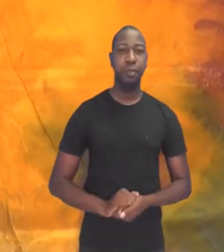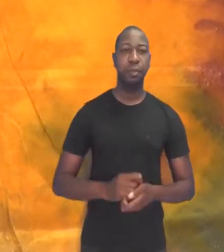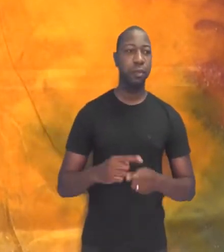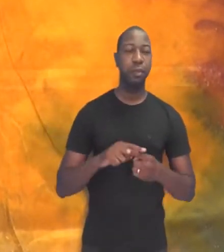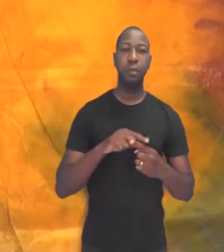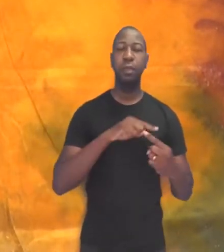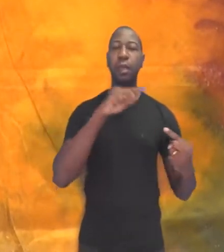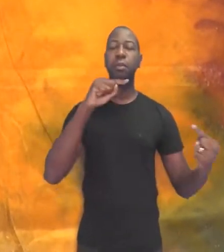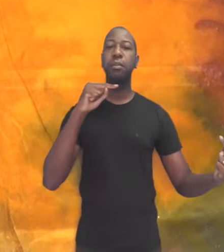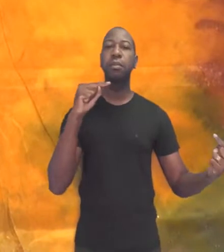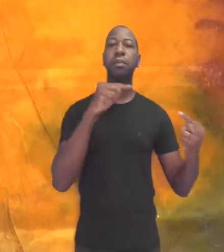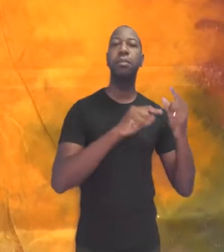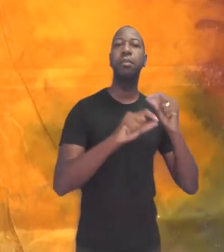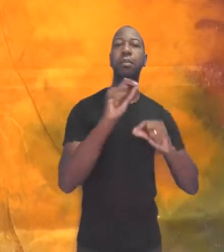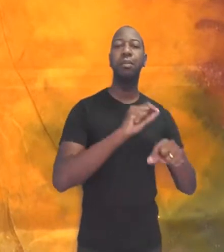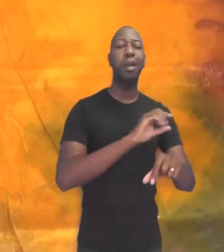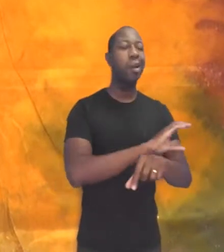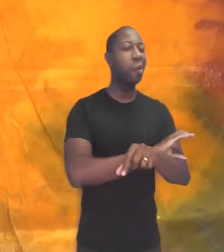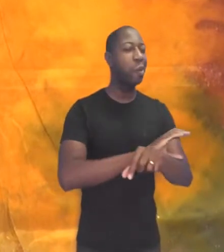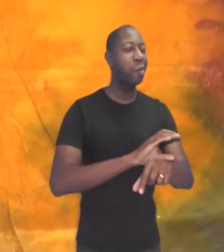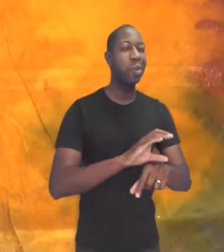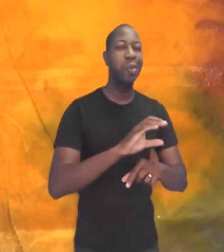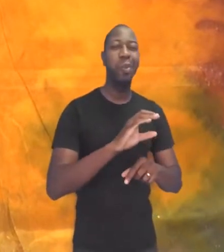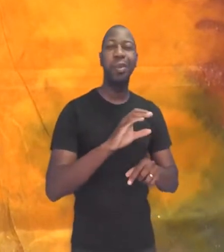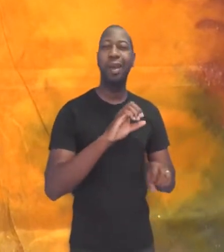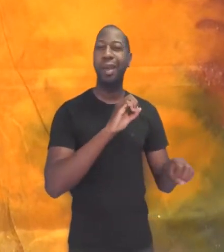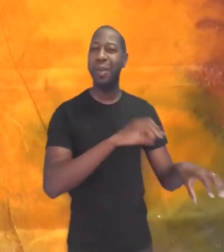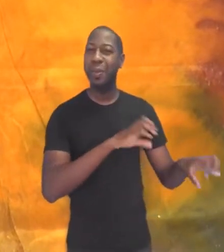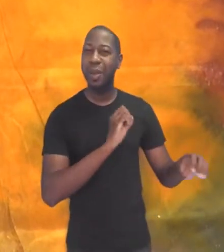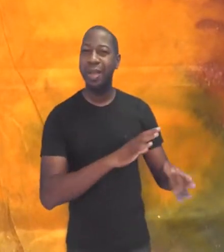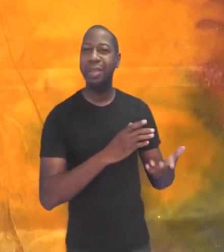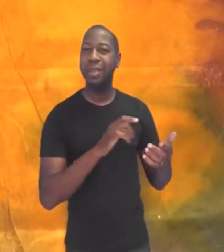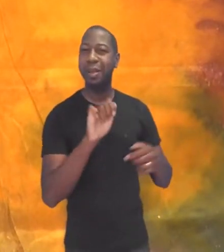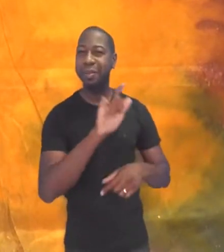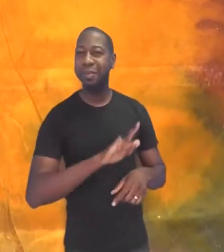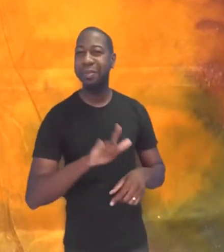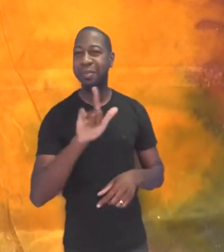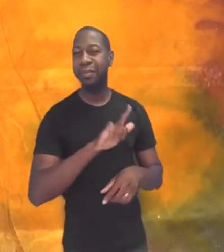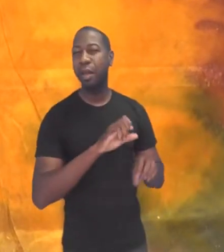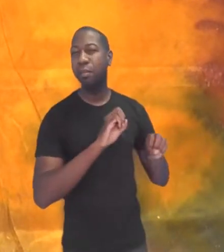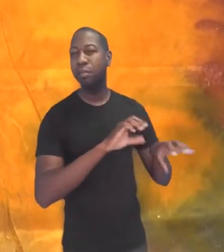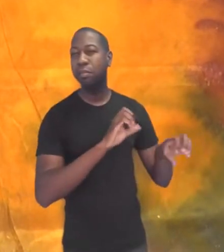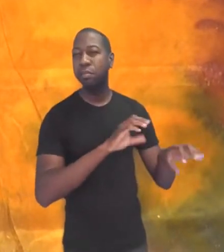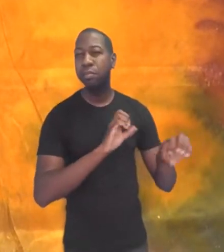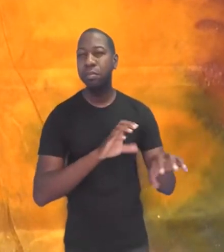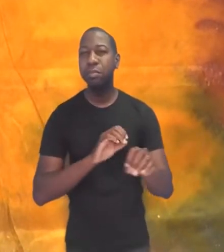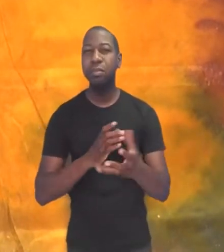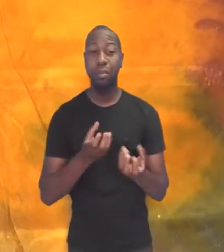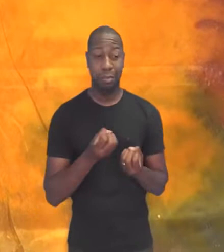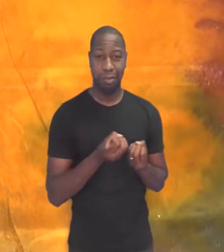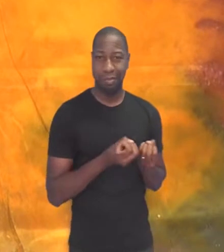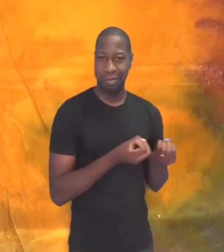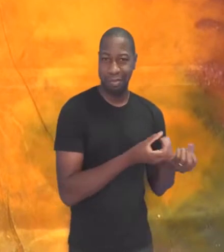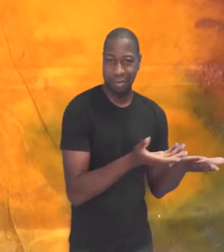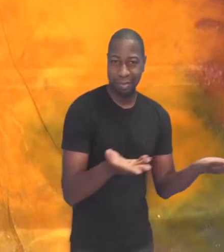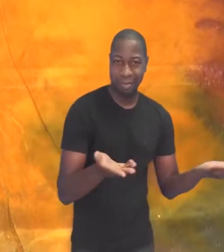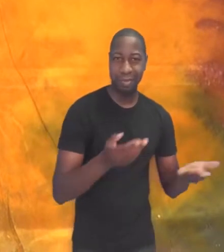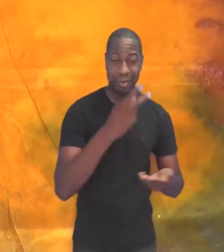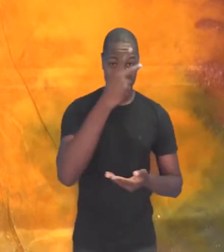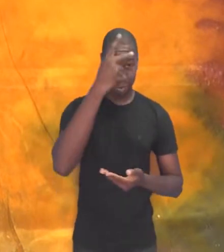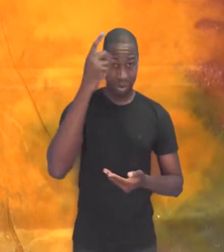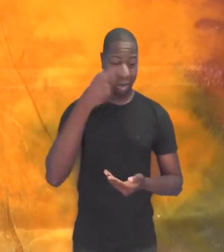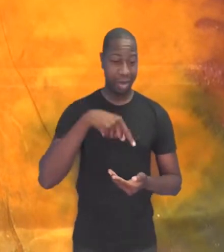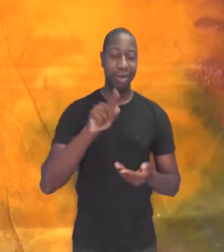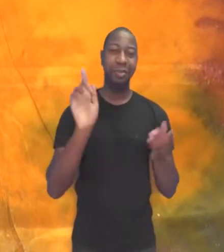da cultura, e que leva cultura, educação, literatura, muita coisa para as pessoas e a gente está